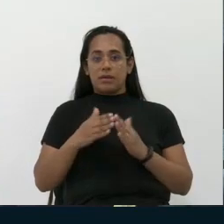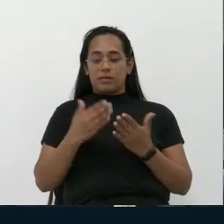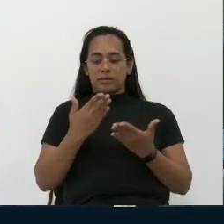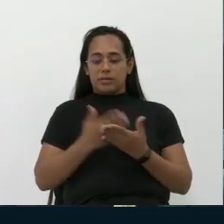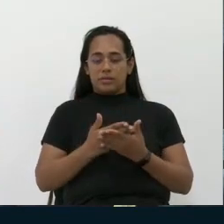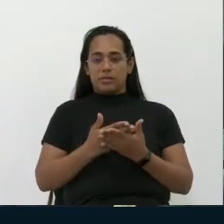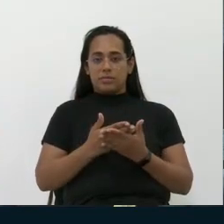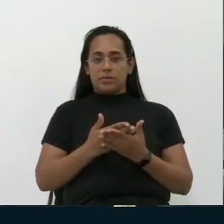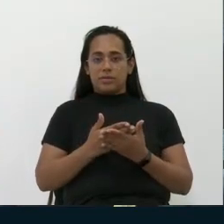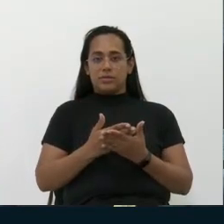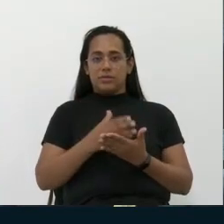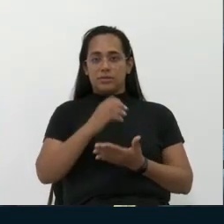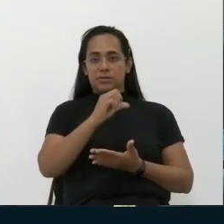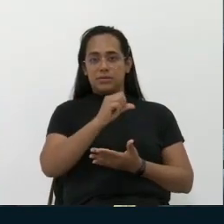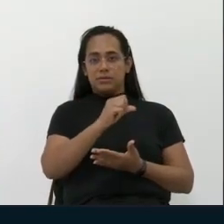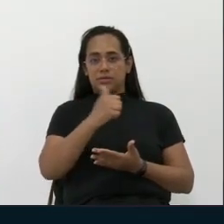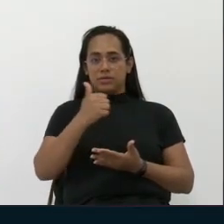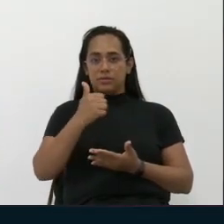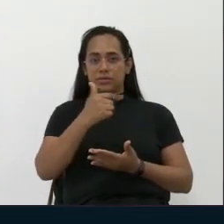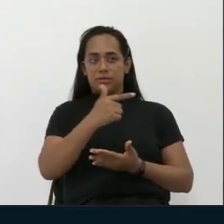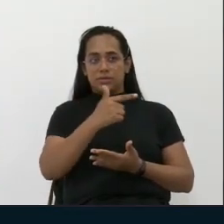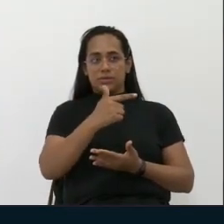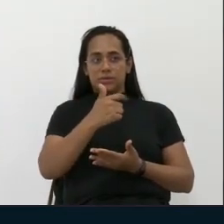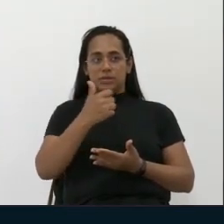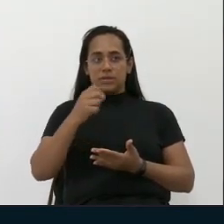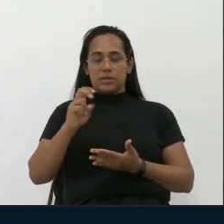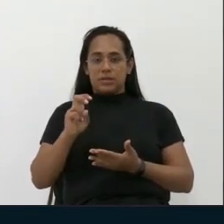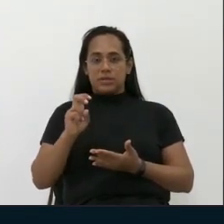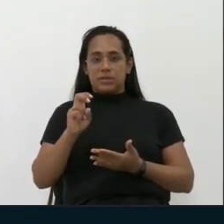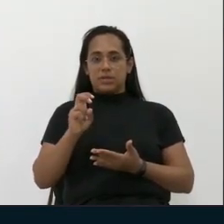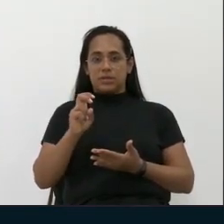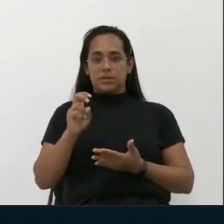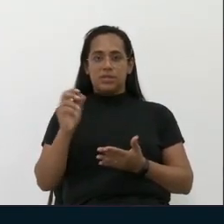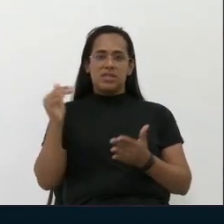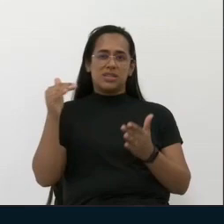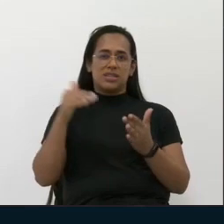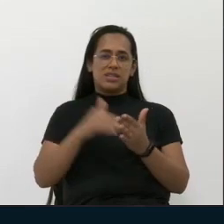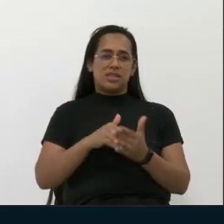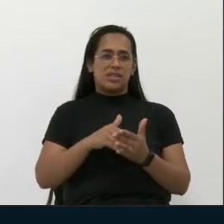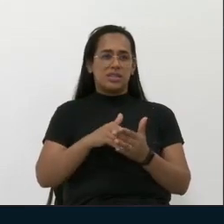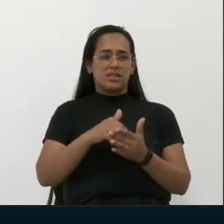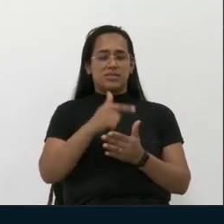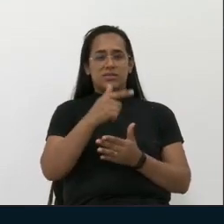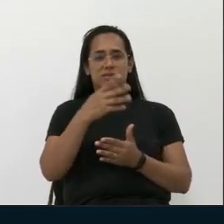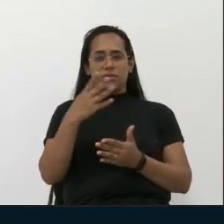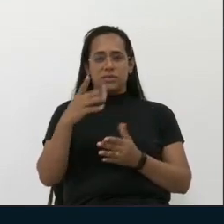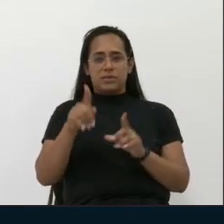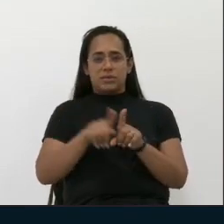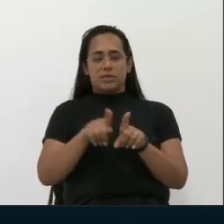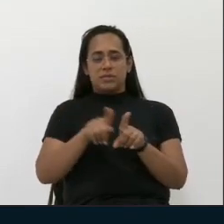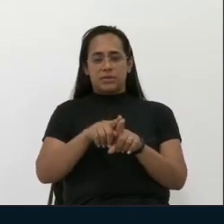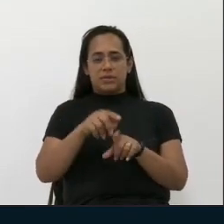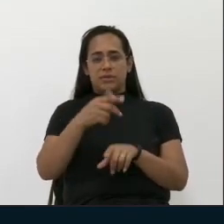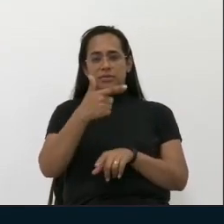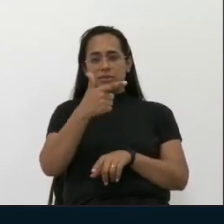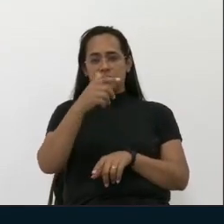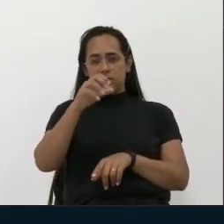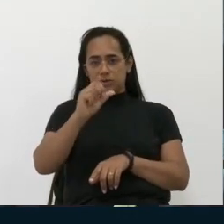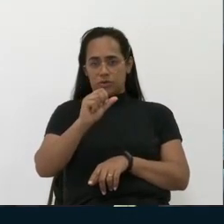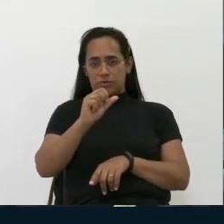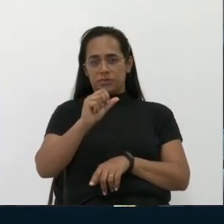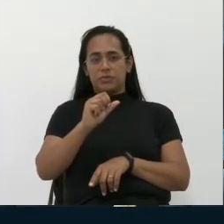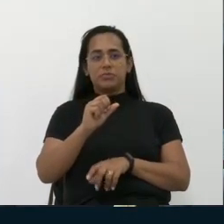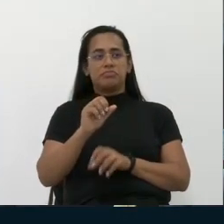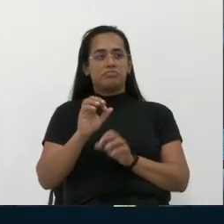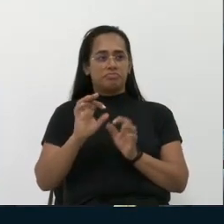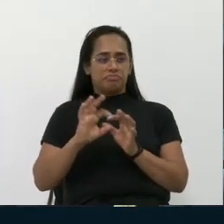16, 17, 18, 19 até 24 e 29. Prefiro pedir de Vossa Excelência, assim